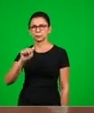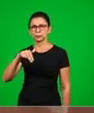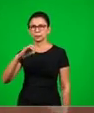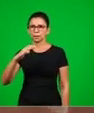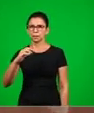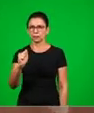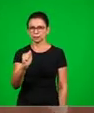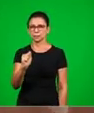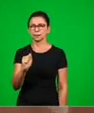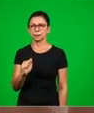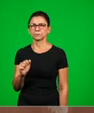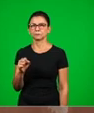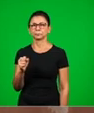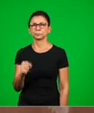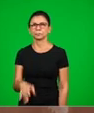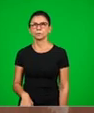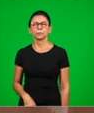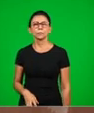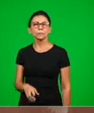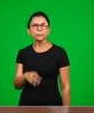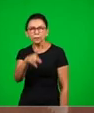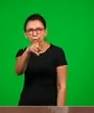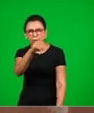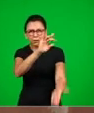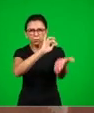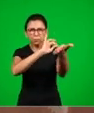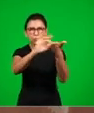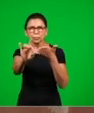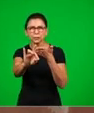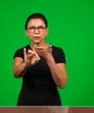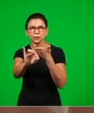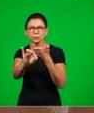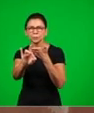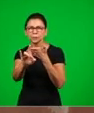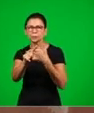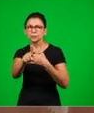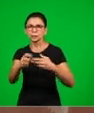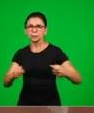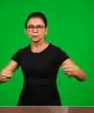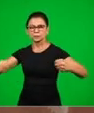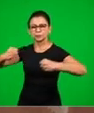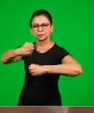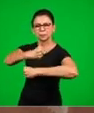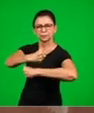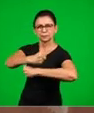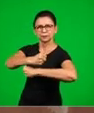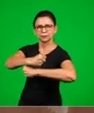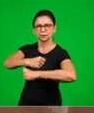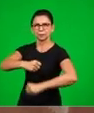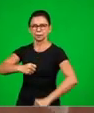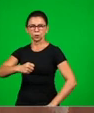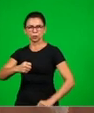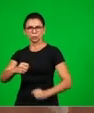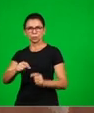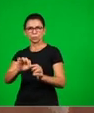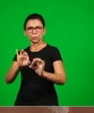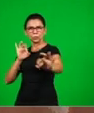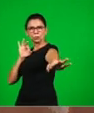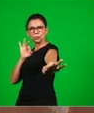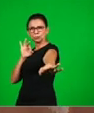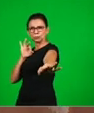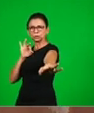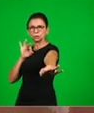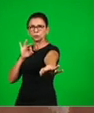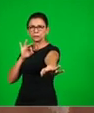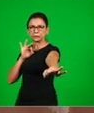atingia o adversário sem se abraçar com ele e à distância. Então,